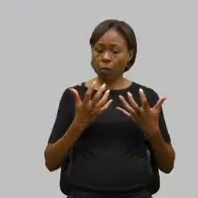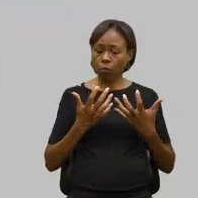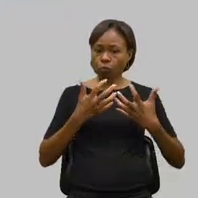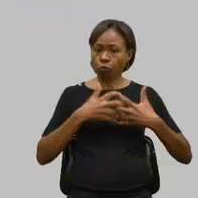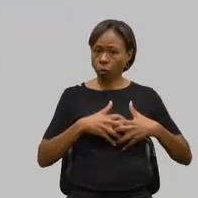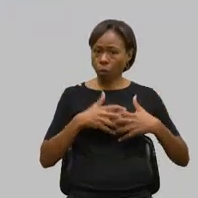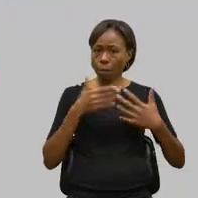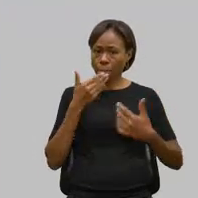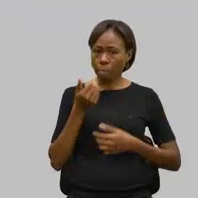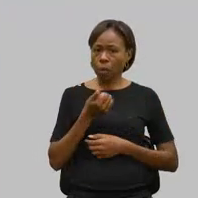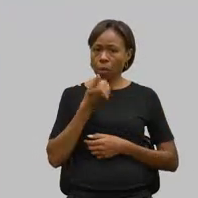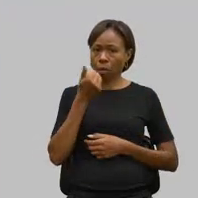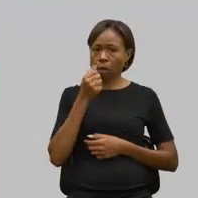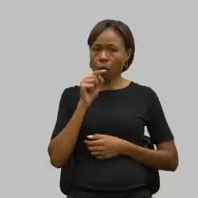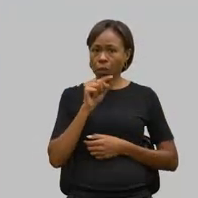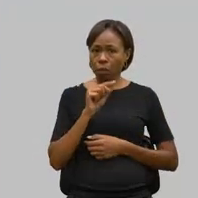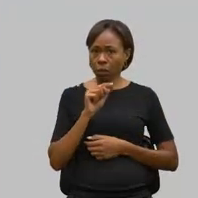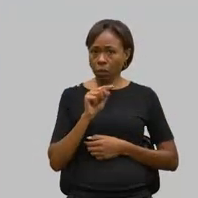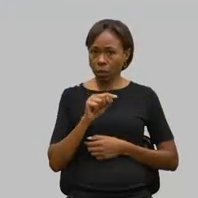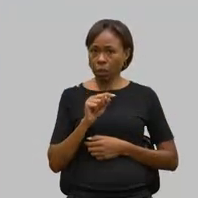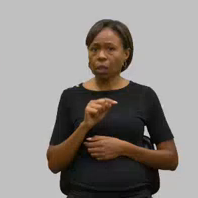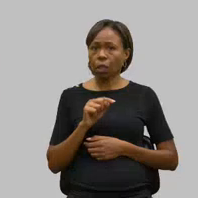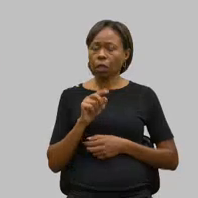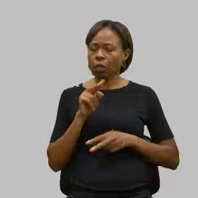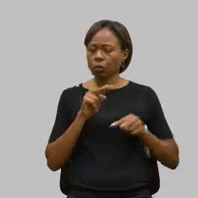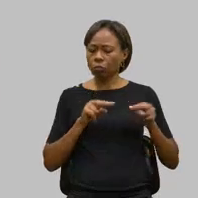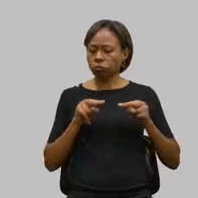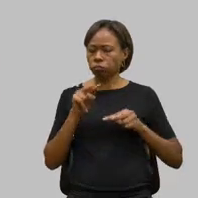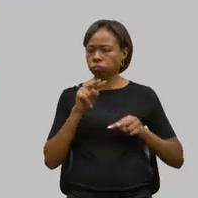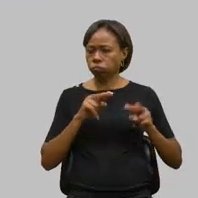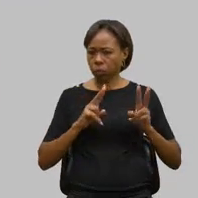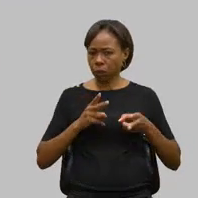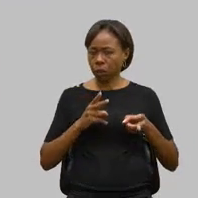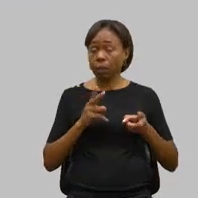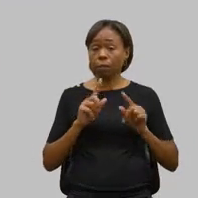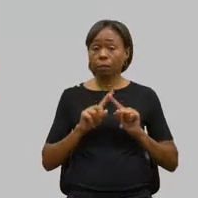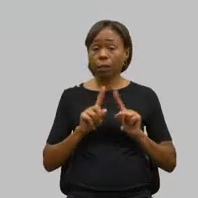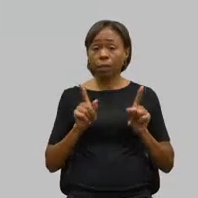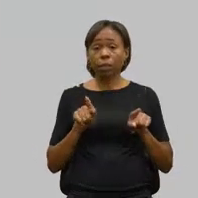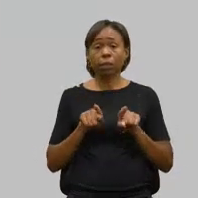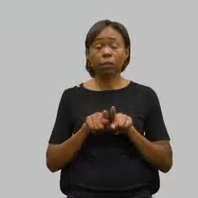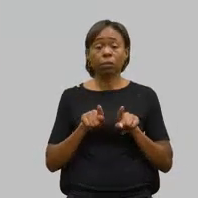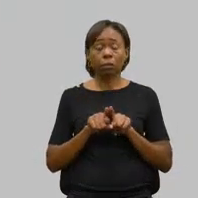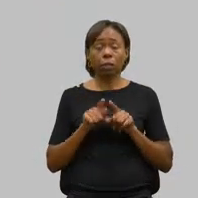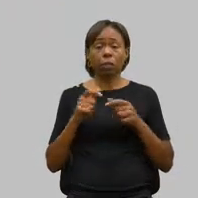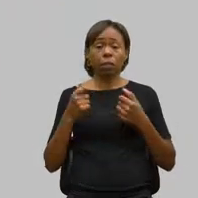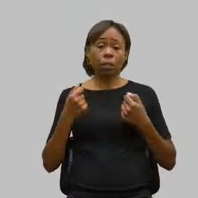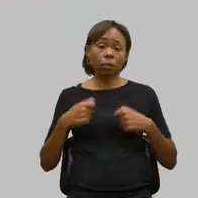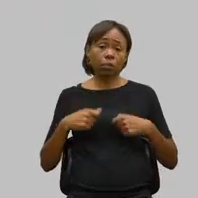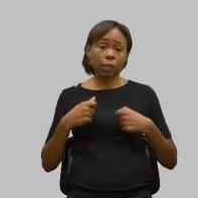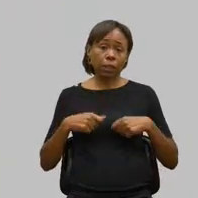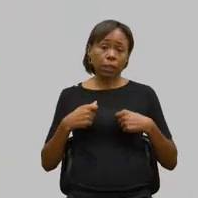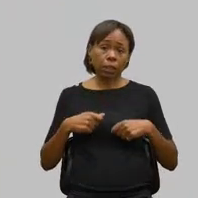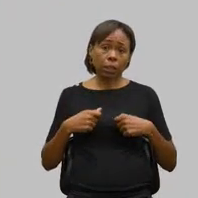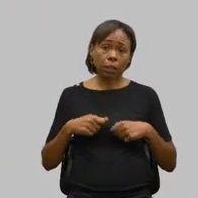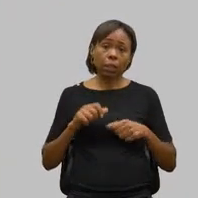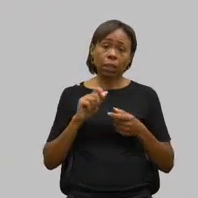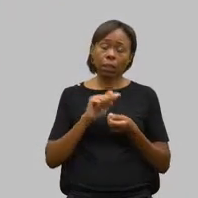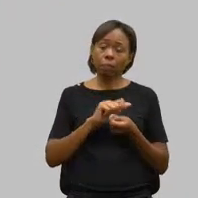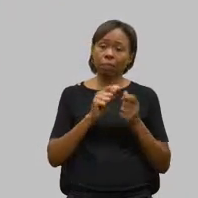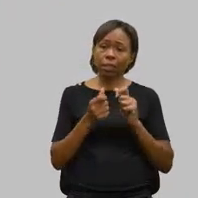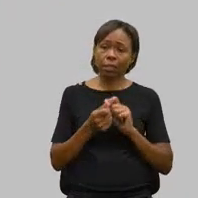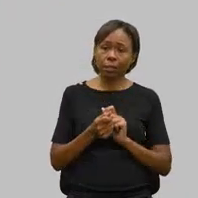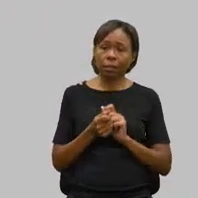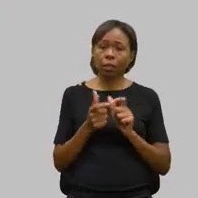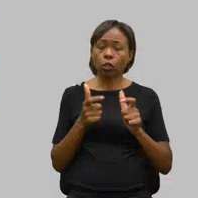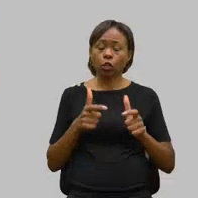Isso é algo que está no nosso radar constante. Mas também a gente depende disso, essa pactuação no território, a